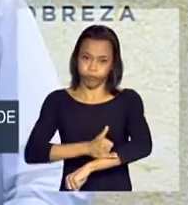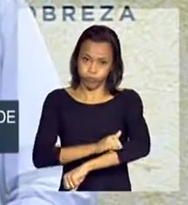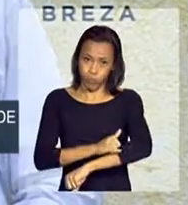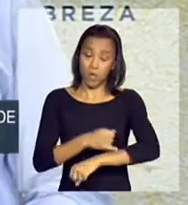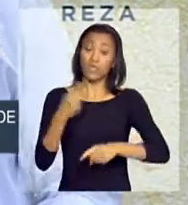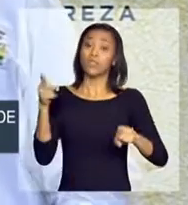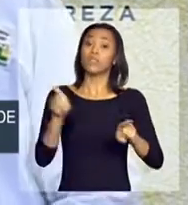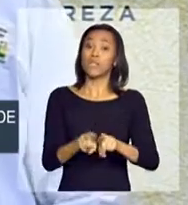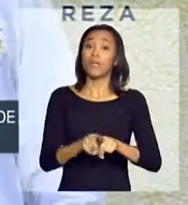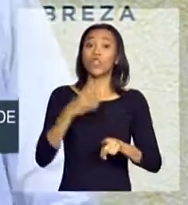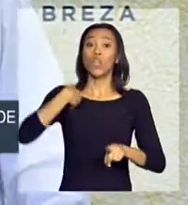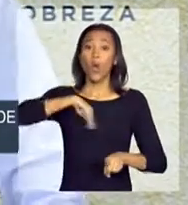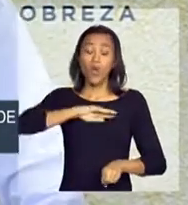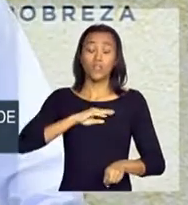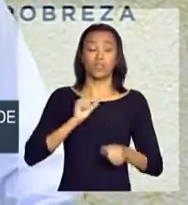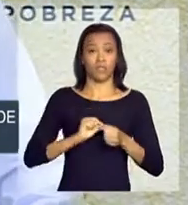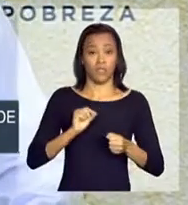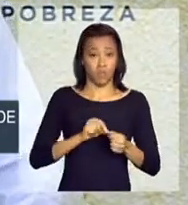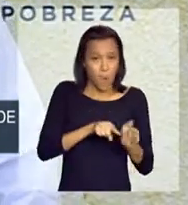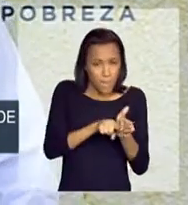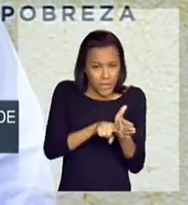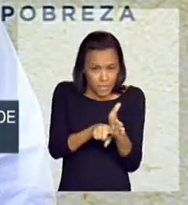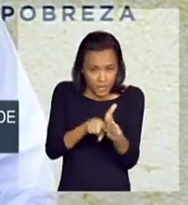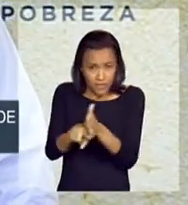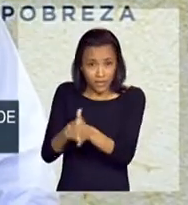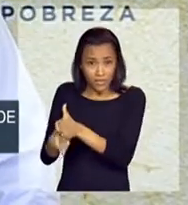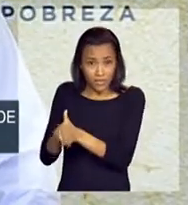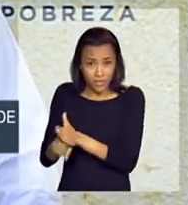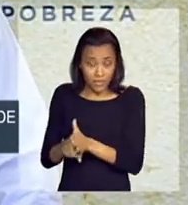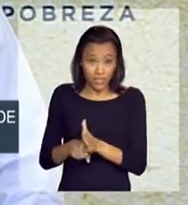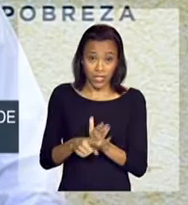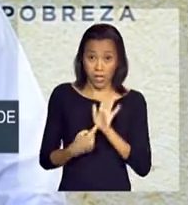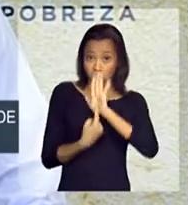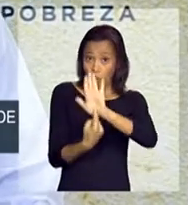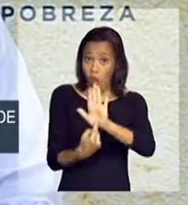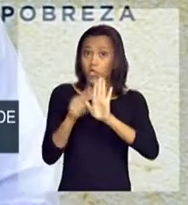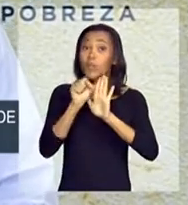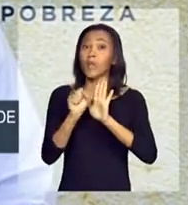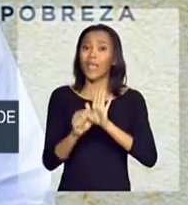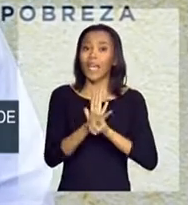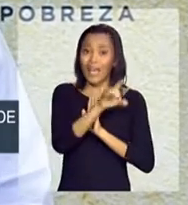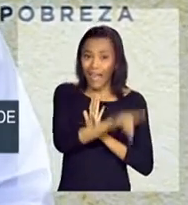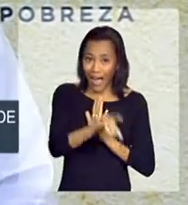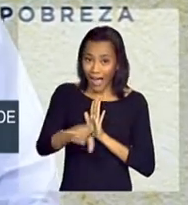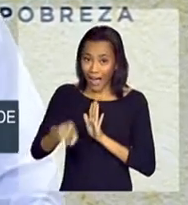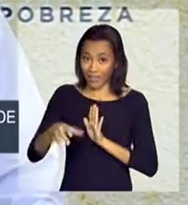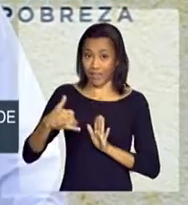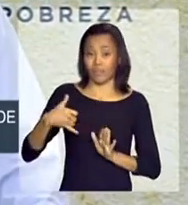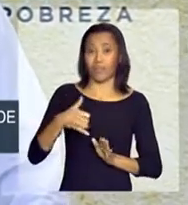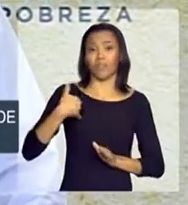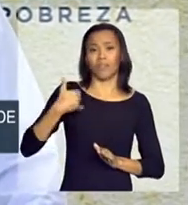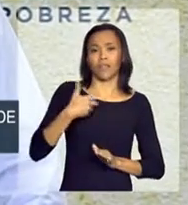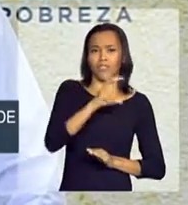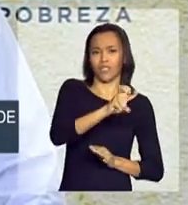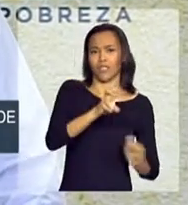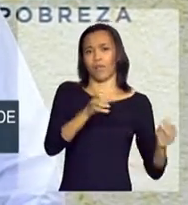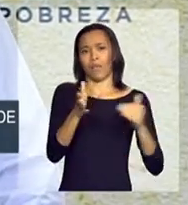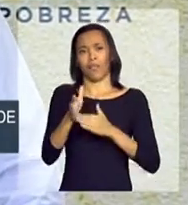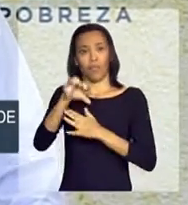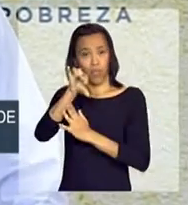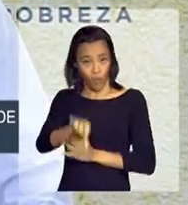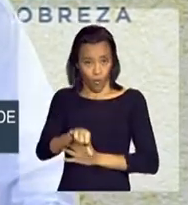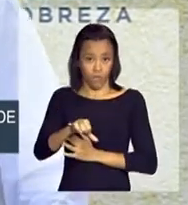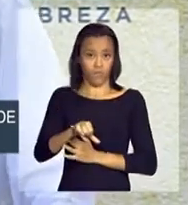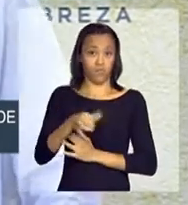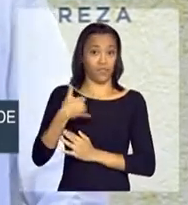nós fizemos uma pesquisa que mostra que de cada de crianças que vão de 5 a 9 anos de idade